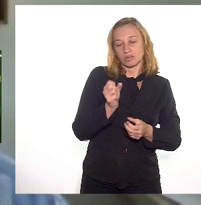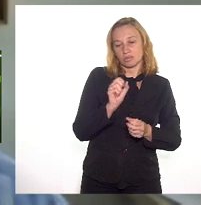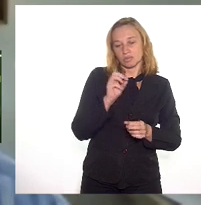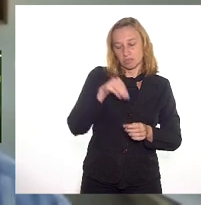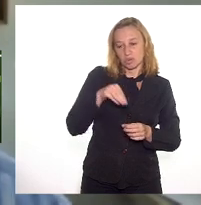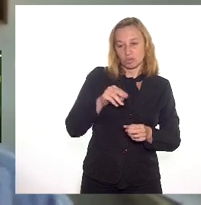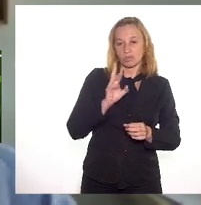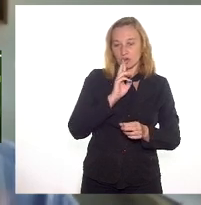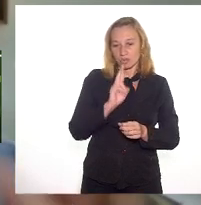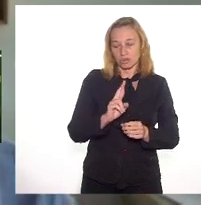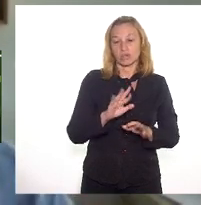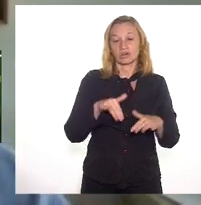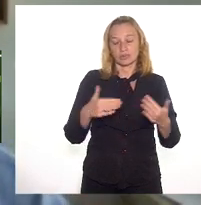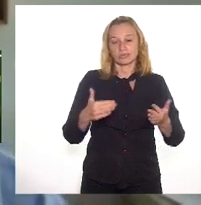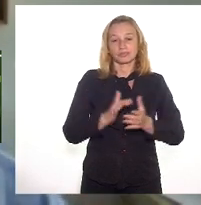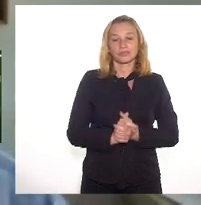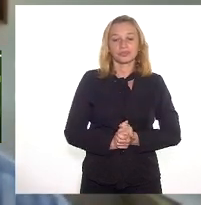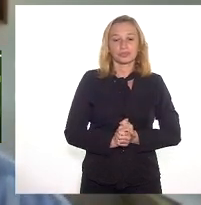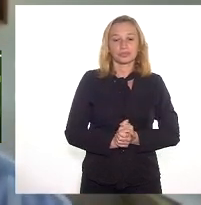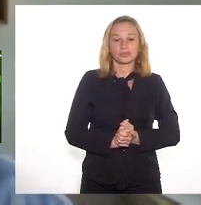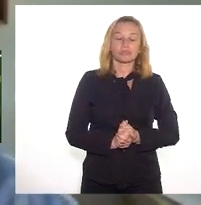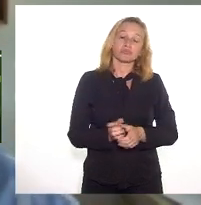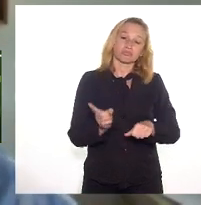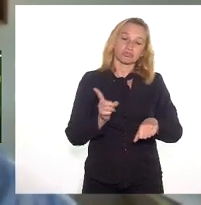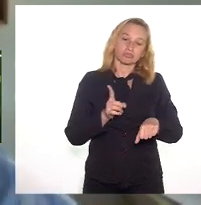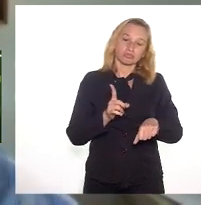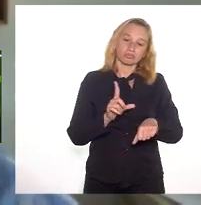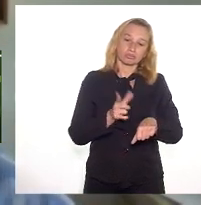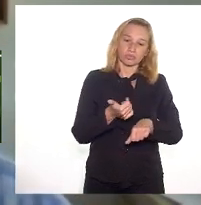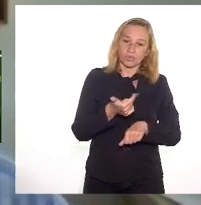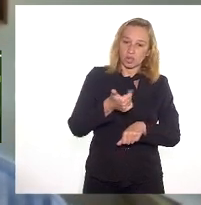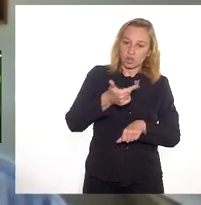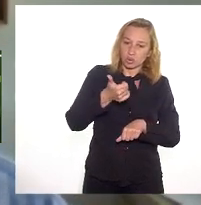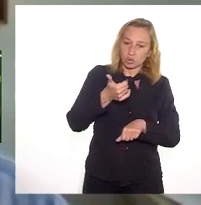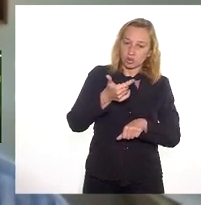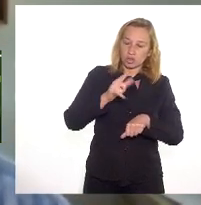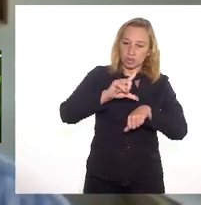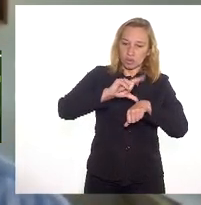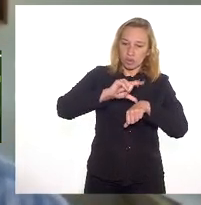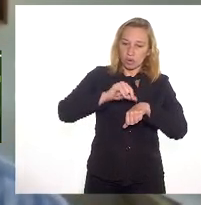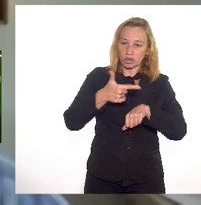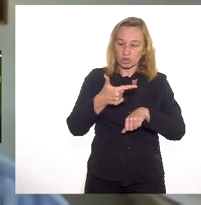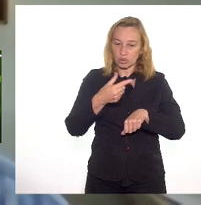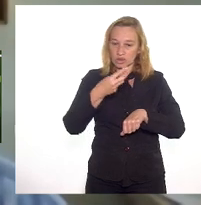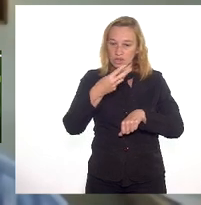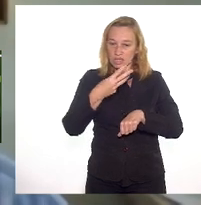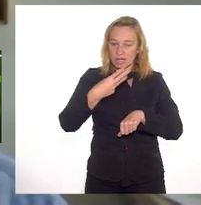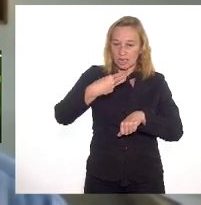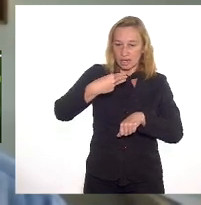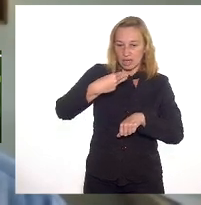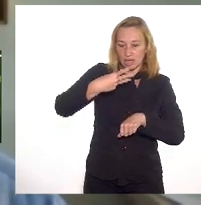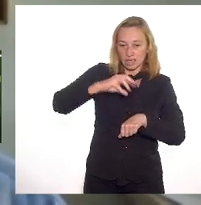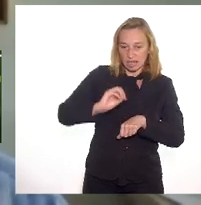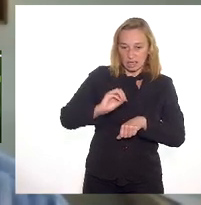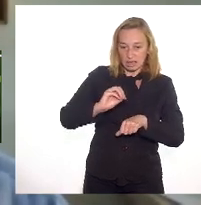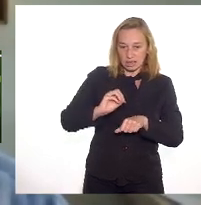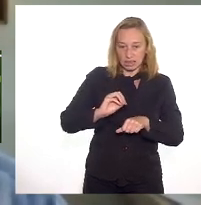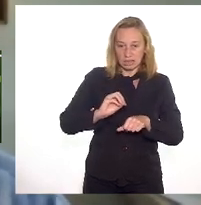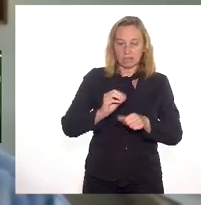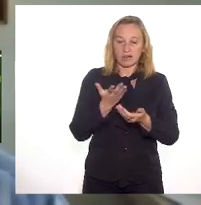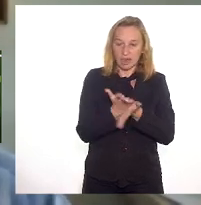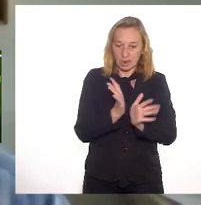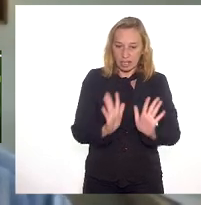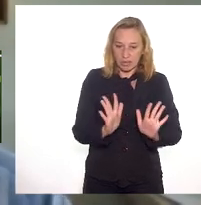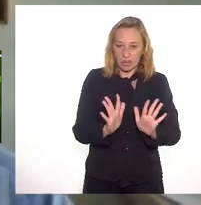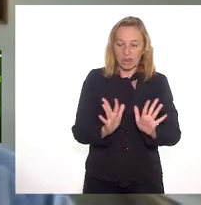assim posto, quando der 12 horas, 12h30, no máximo, nós vamos acabar